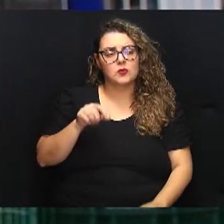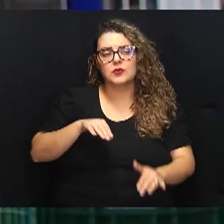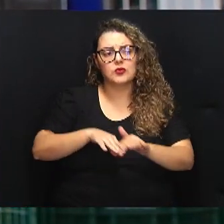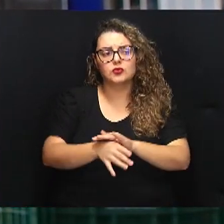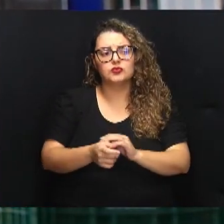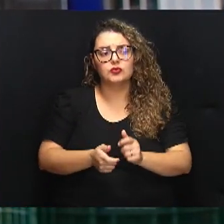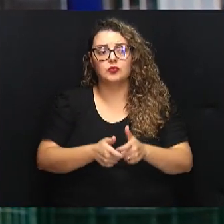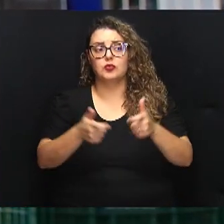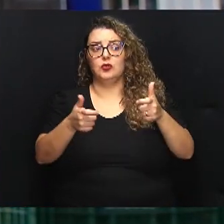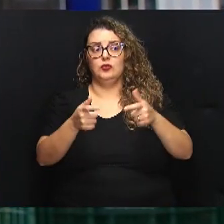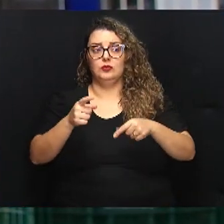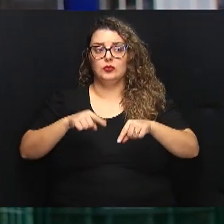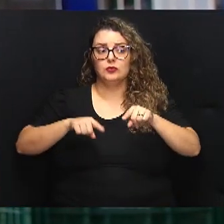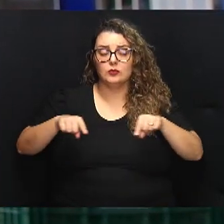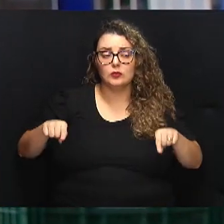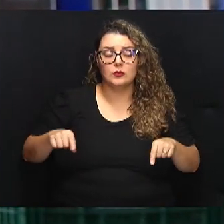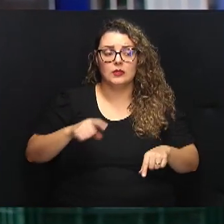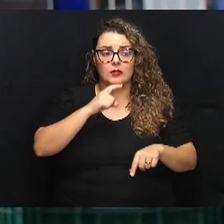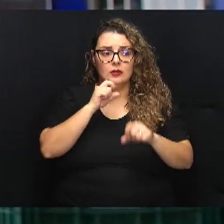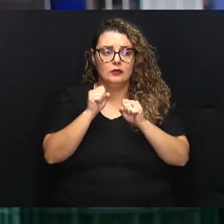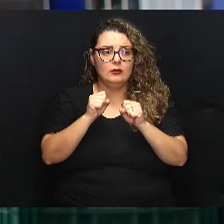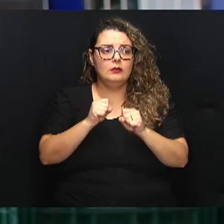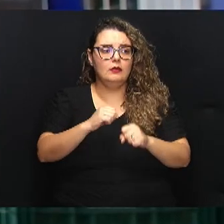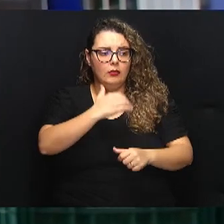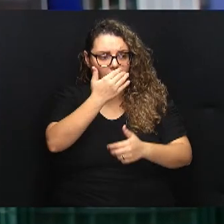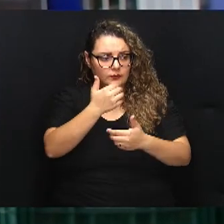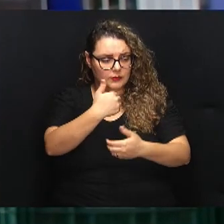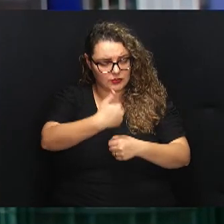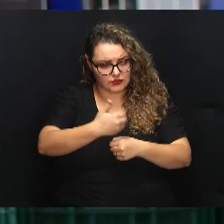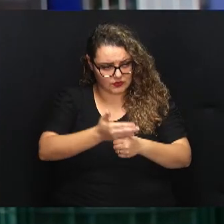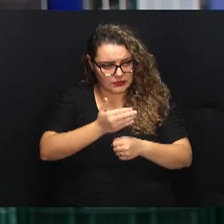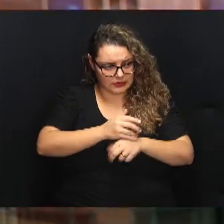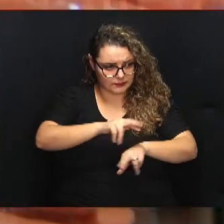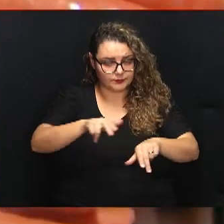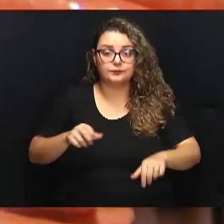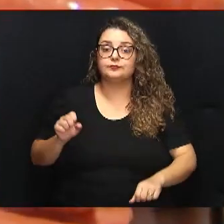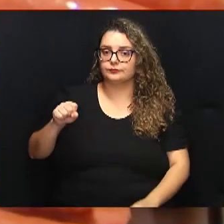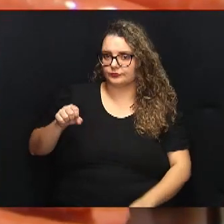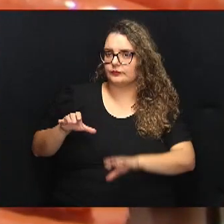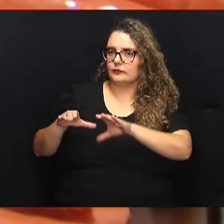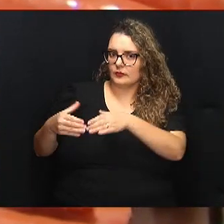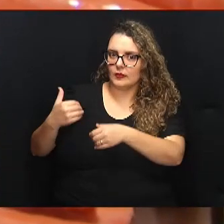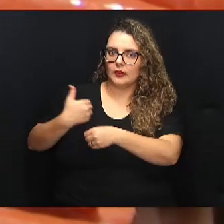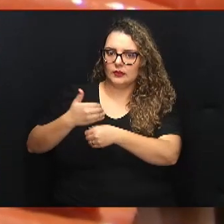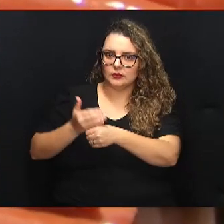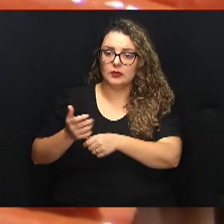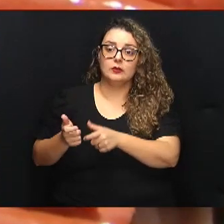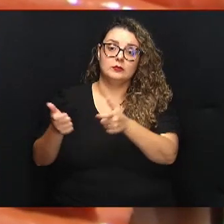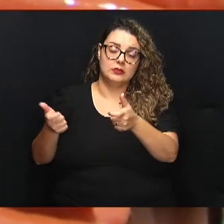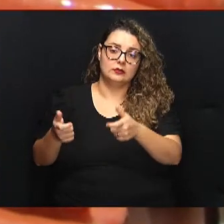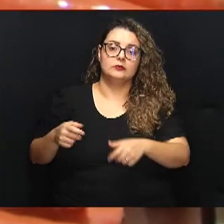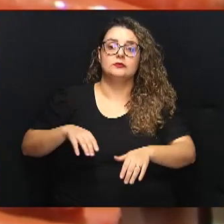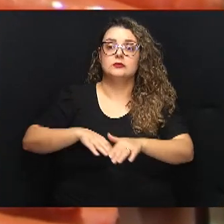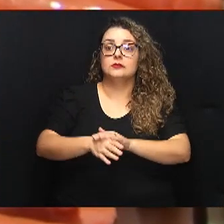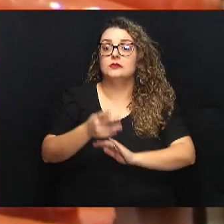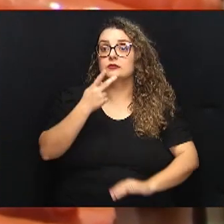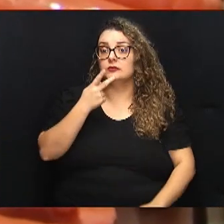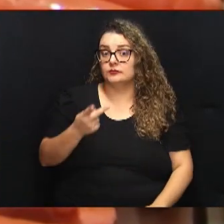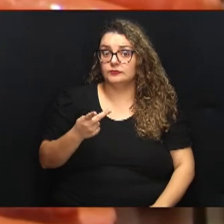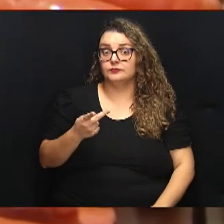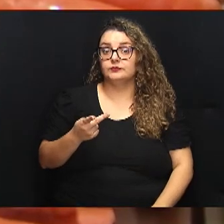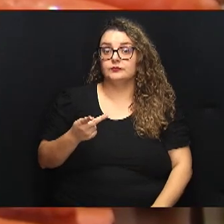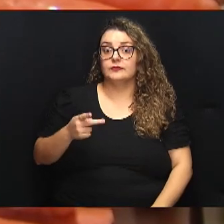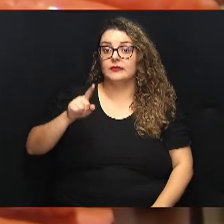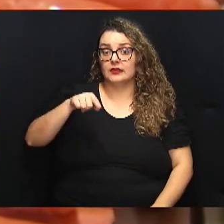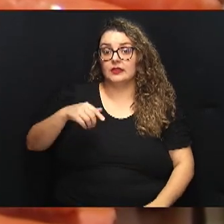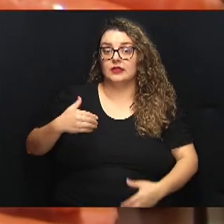aumentar mais de preço no inverno? São os legumes? Sim, o grupo dos legumes eles costumam aumentar, né? Que a gente costuma chamar que é o grupo das